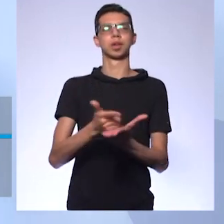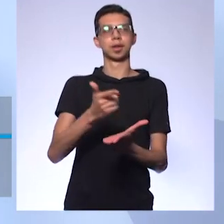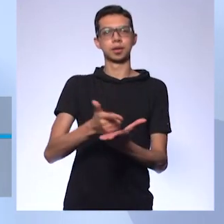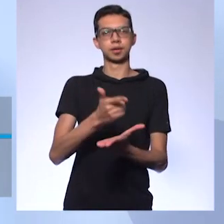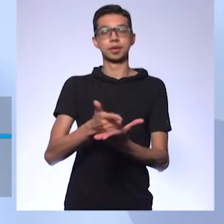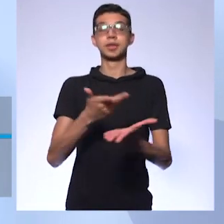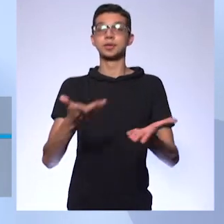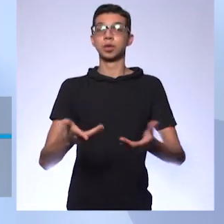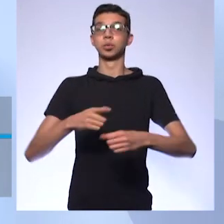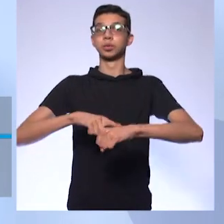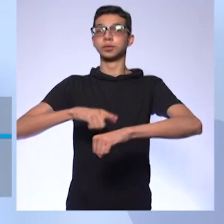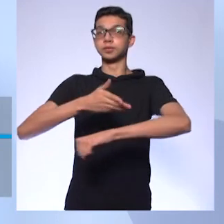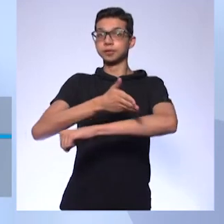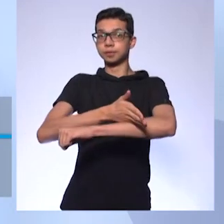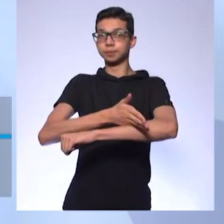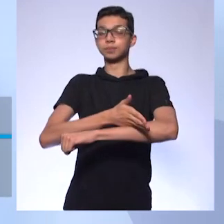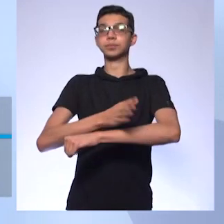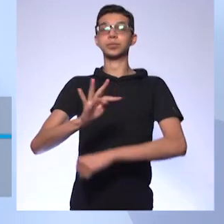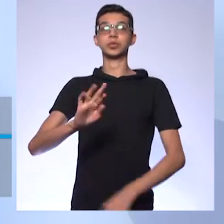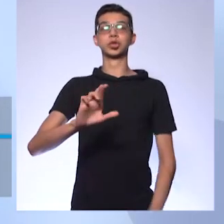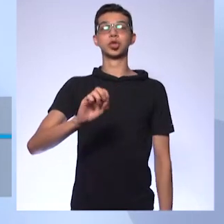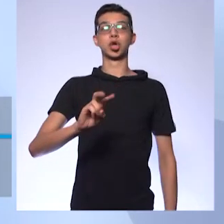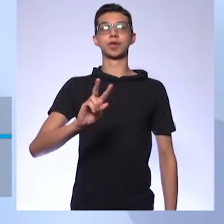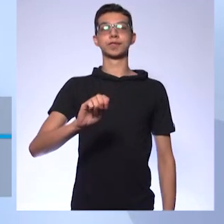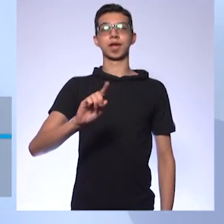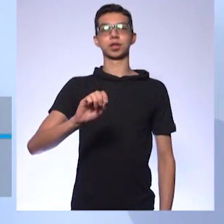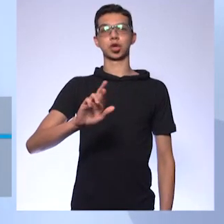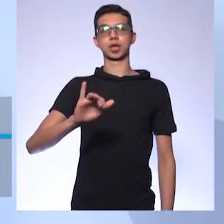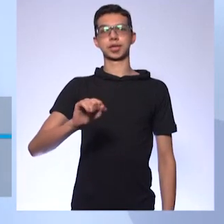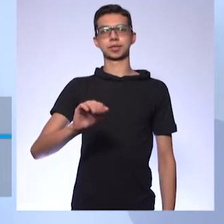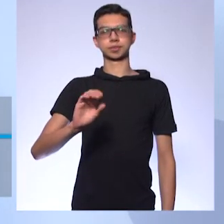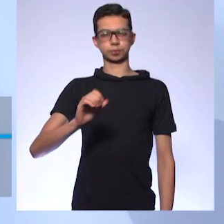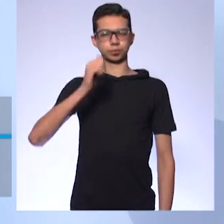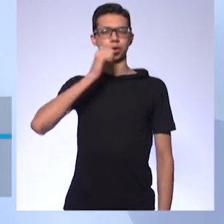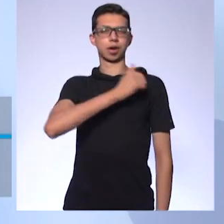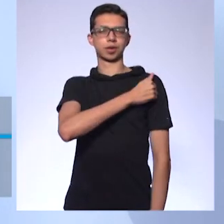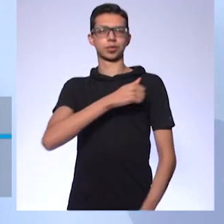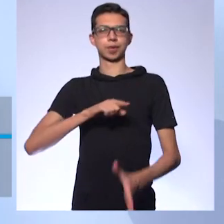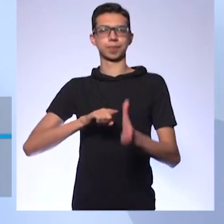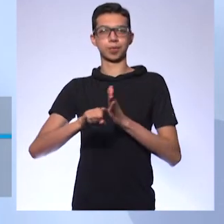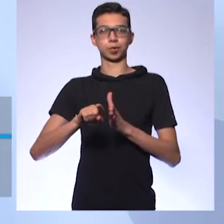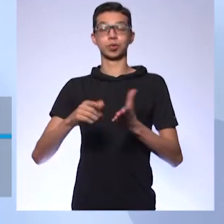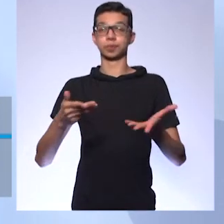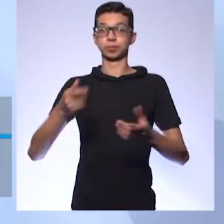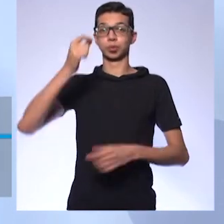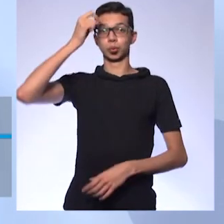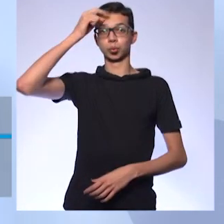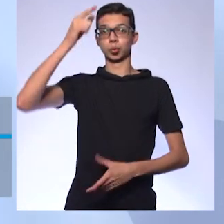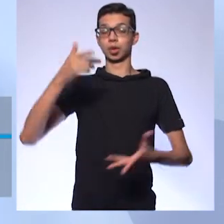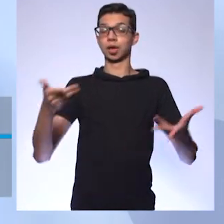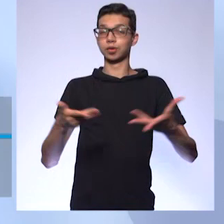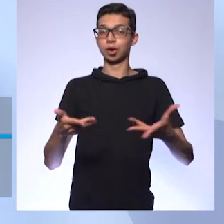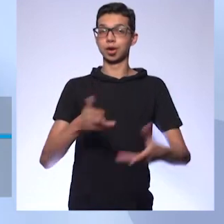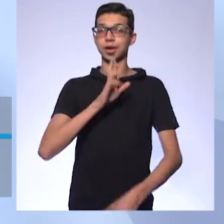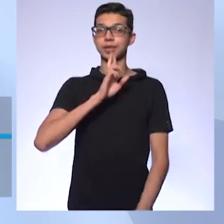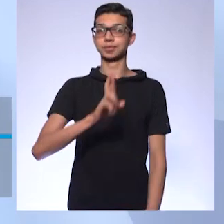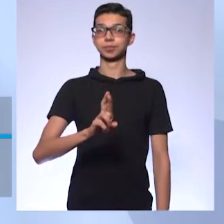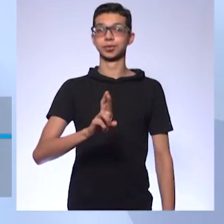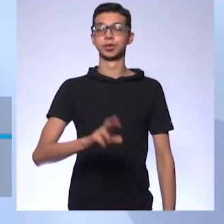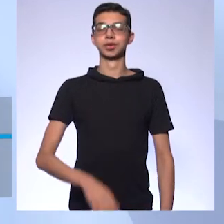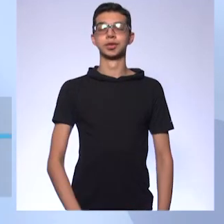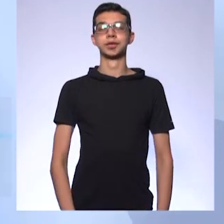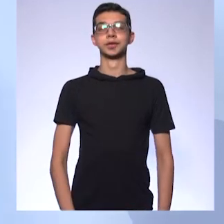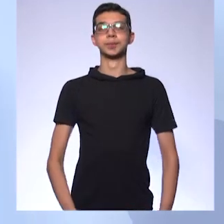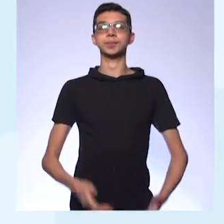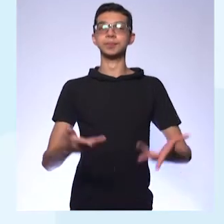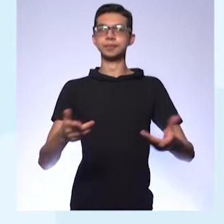Idade Média era o trovadorismo. A nossa aluna perguntou, por isso era cultura. Então, estamos respondendo agora. Então, respondam